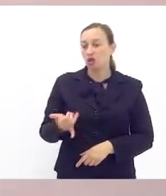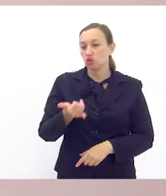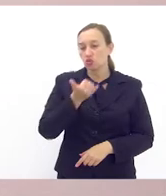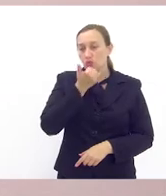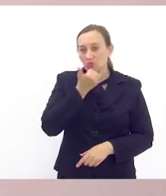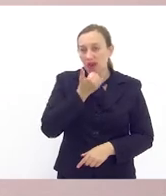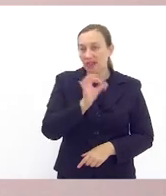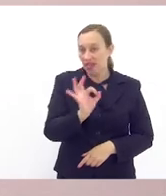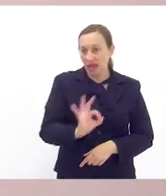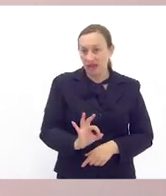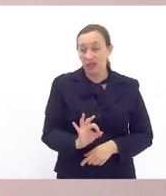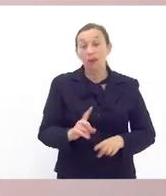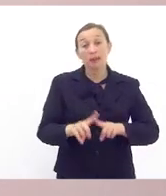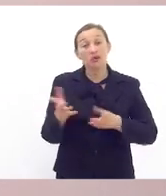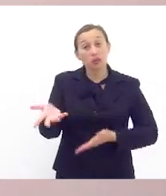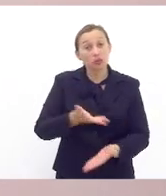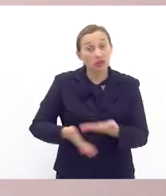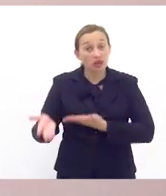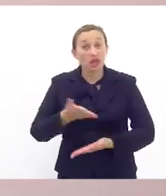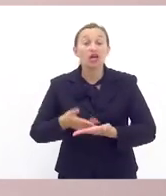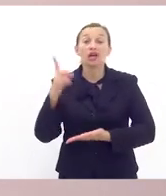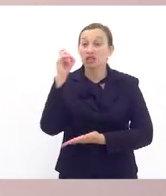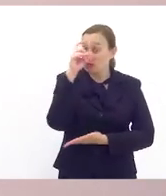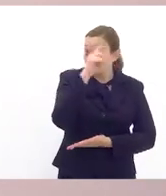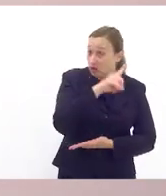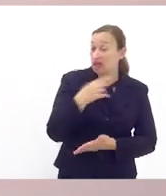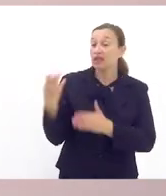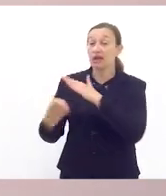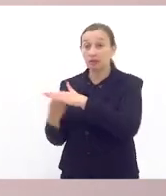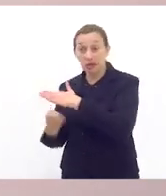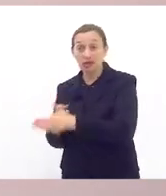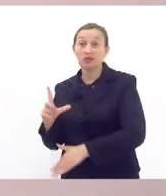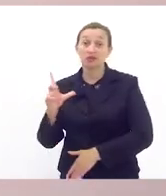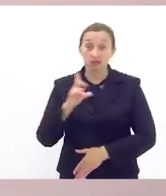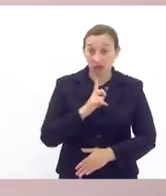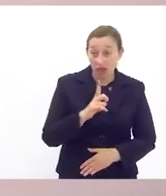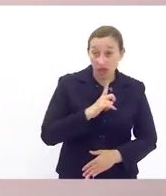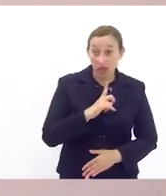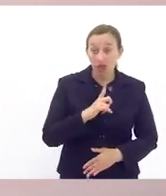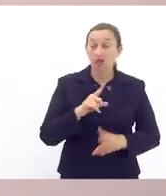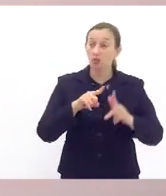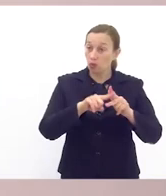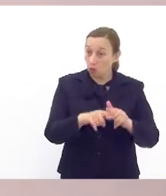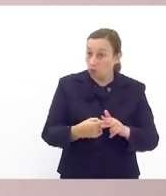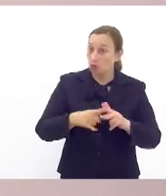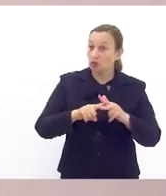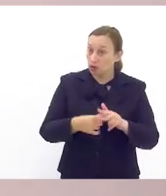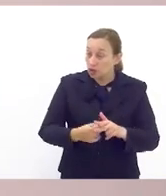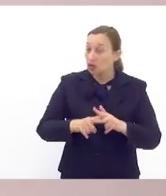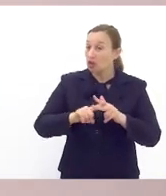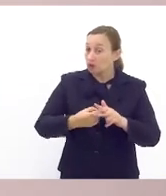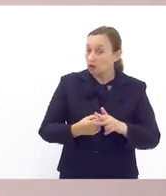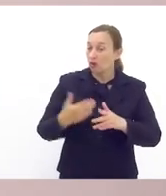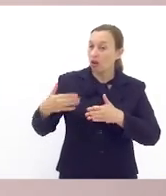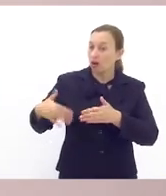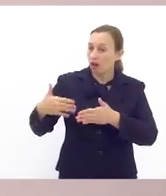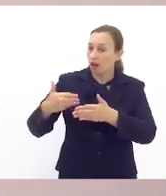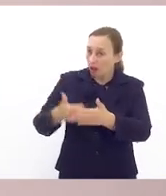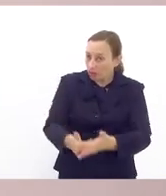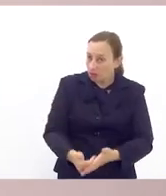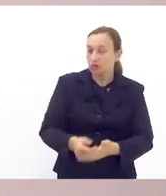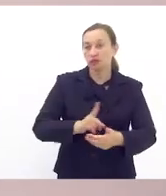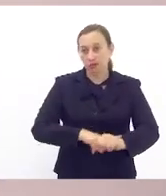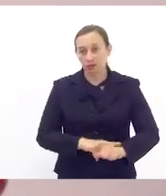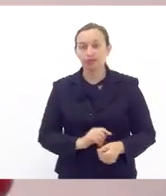compartilhar com todos as dificuldades que a gente encontra e os ajustes que a gente vai fazendo ao longo do caminho